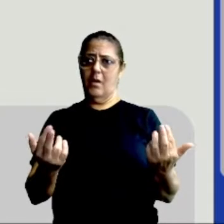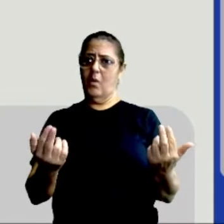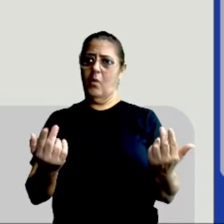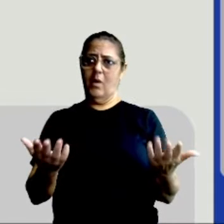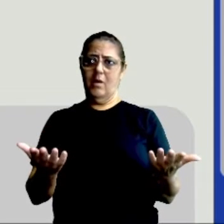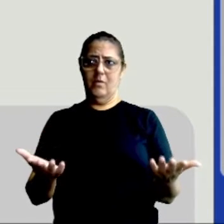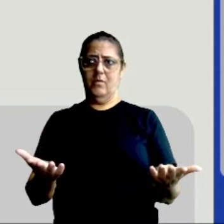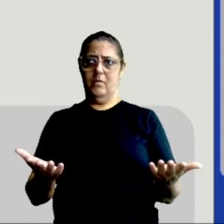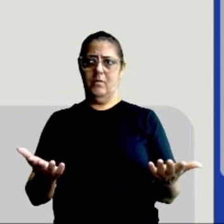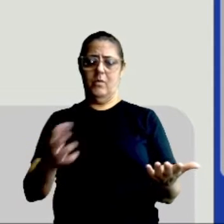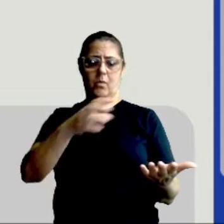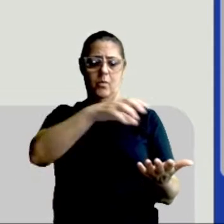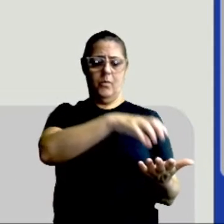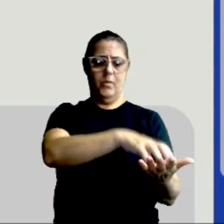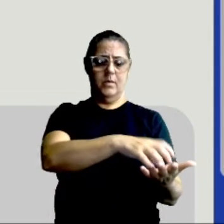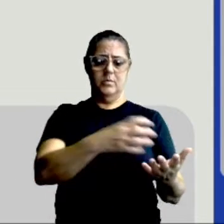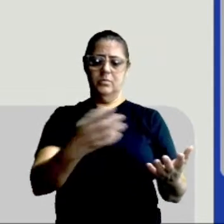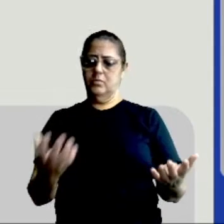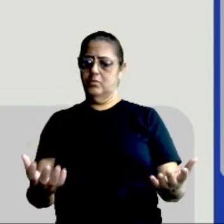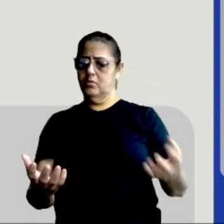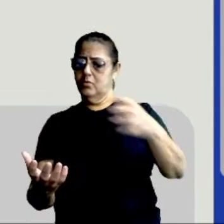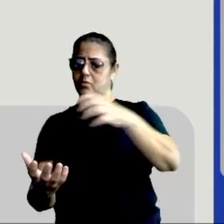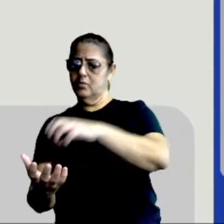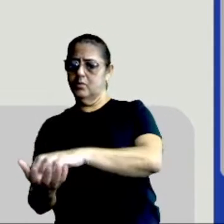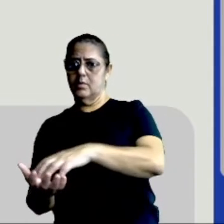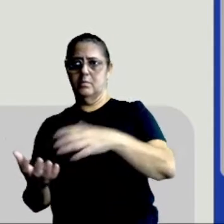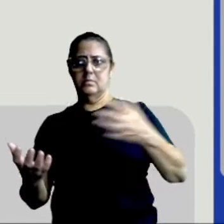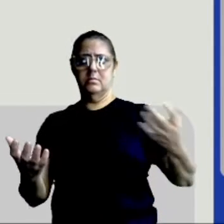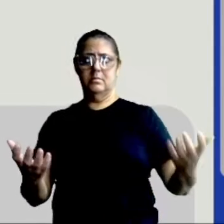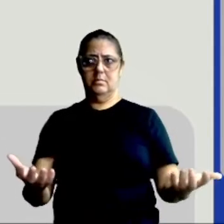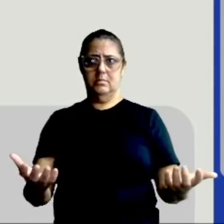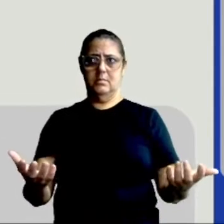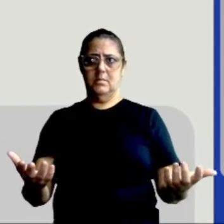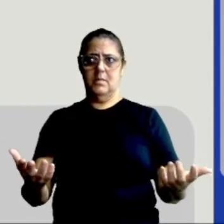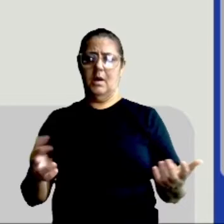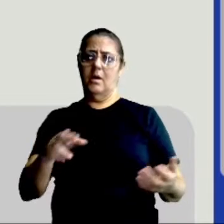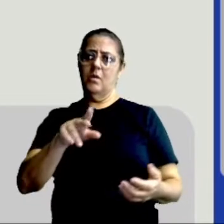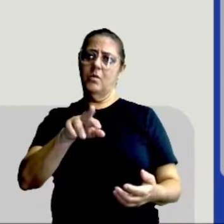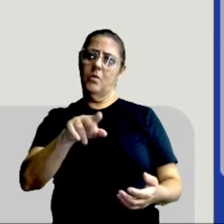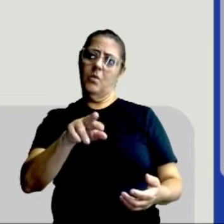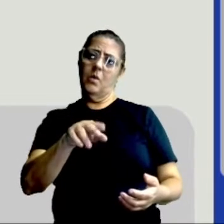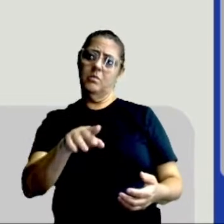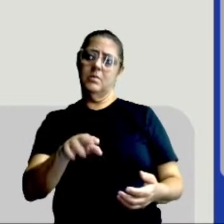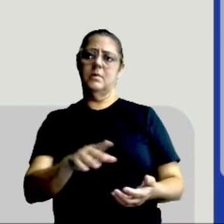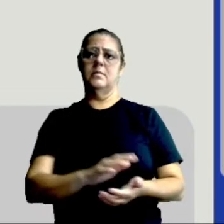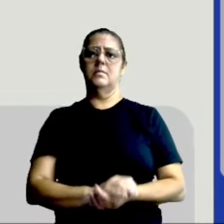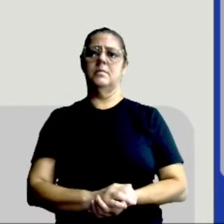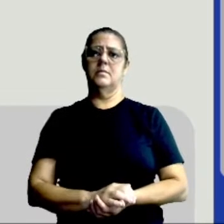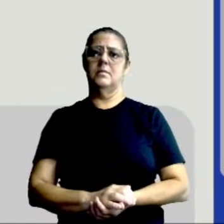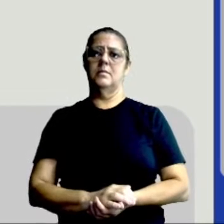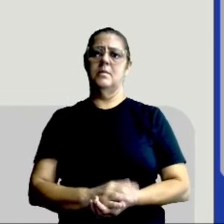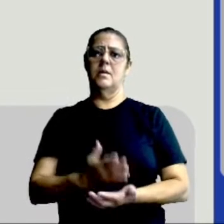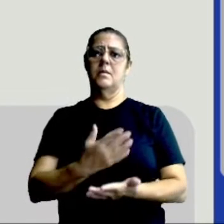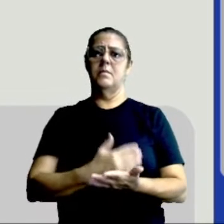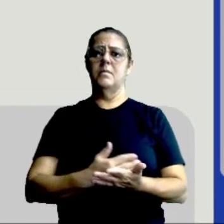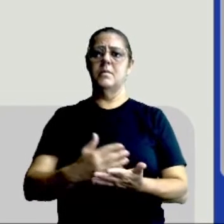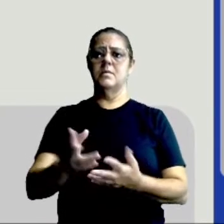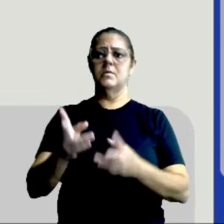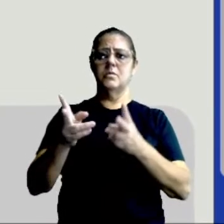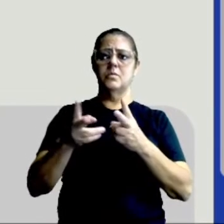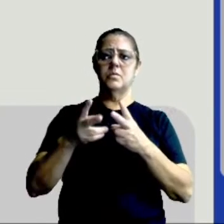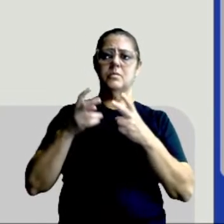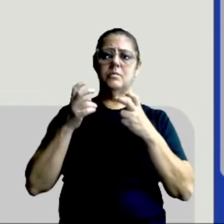é igual ao peso do outro. Isso é a ideia de igualdade, tá bom? A gente, a partir dessa